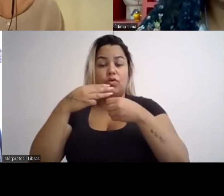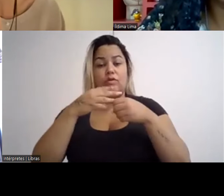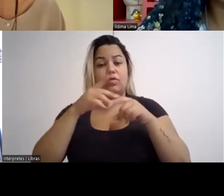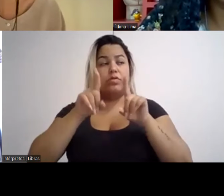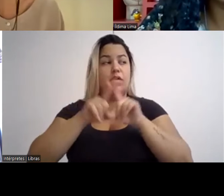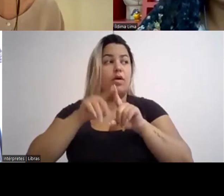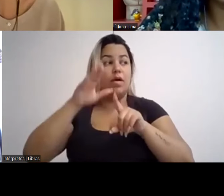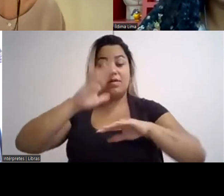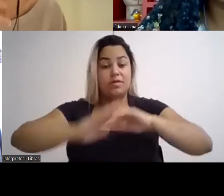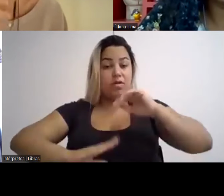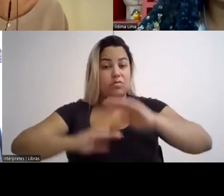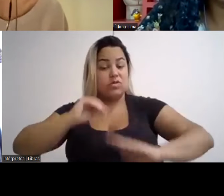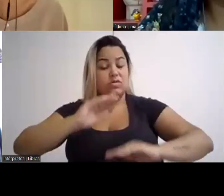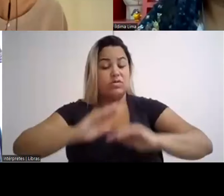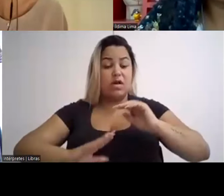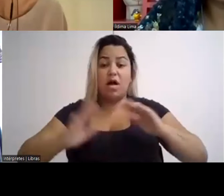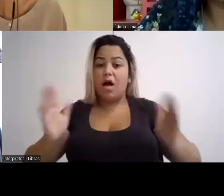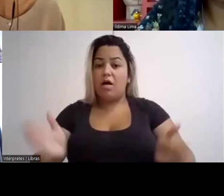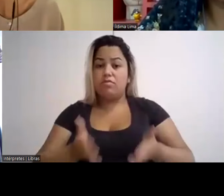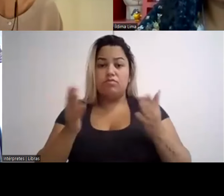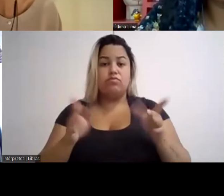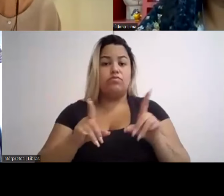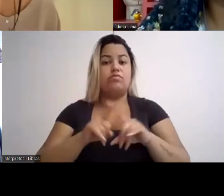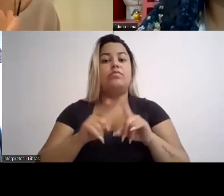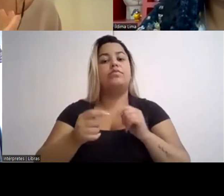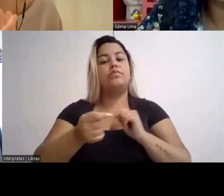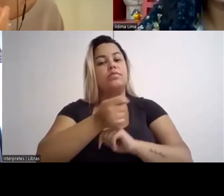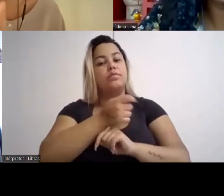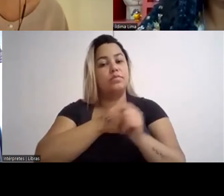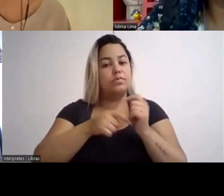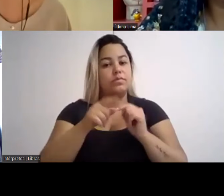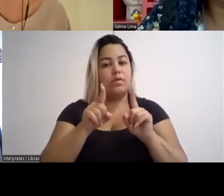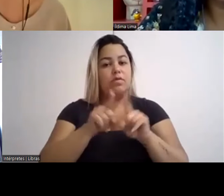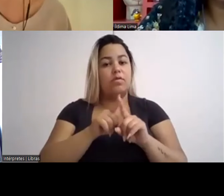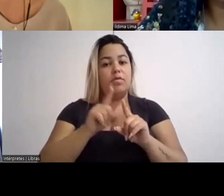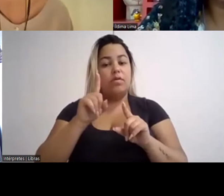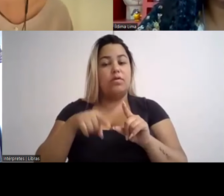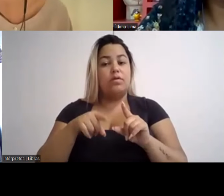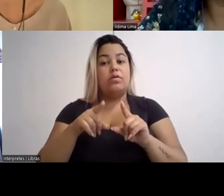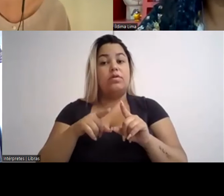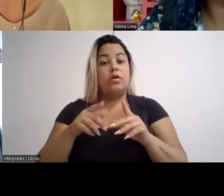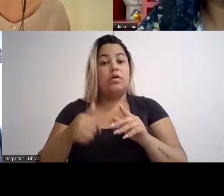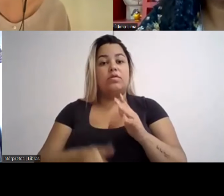ação-chave para alavancar mesmo essa economia criativa? E qual que seria um primeiro passo?